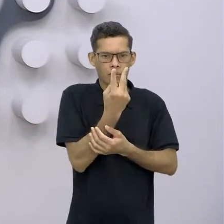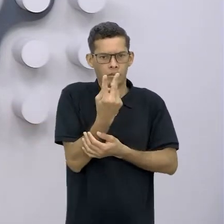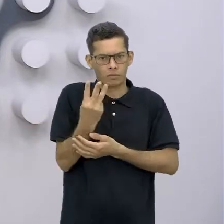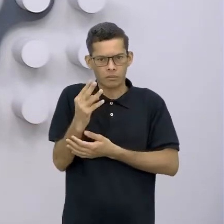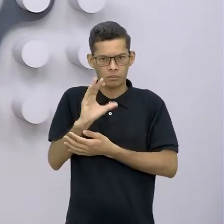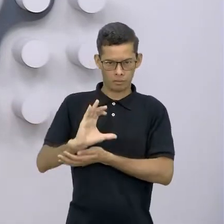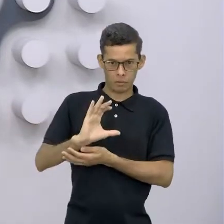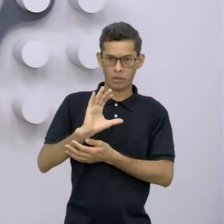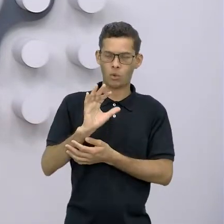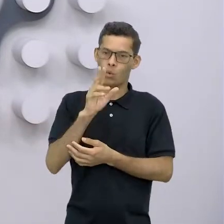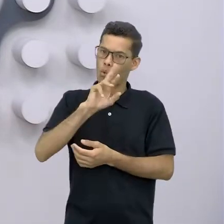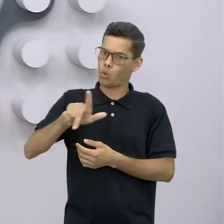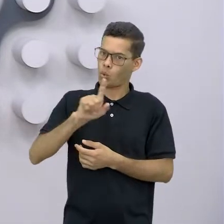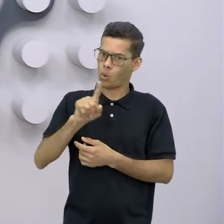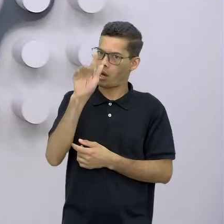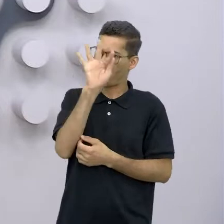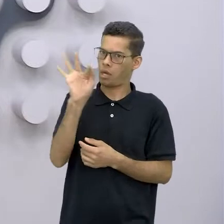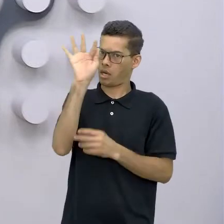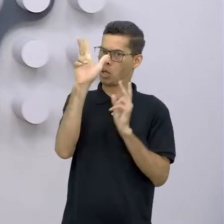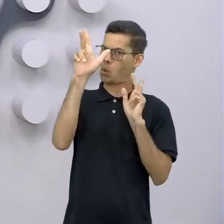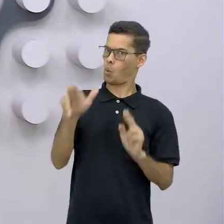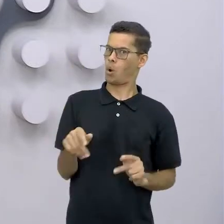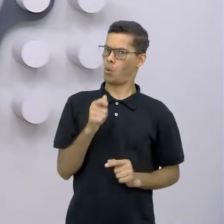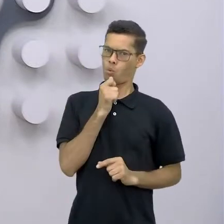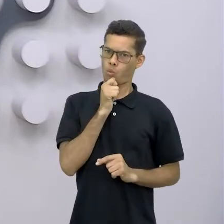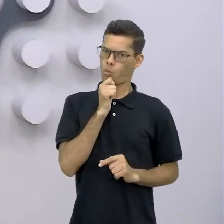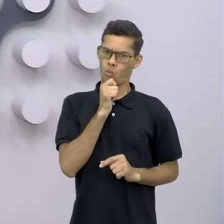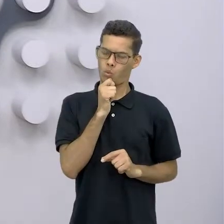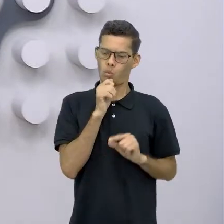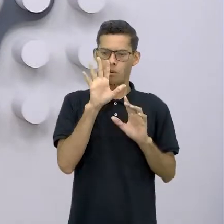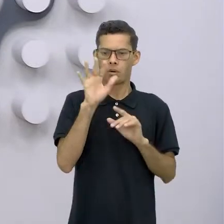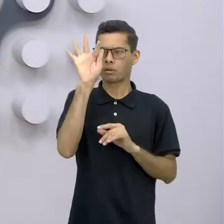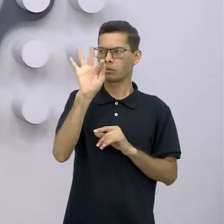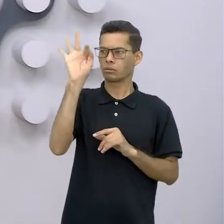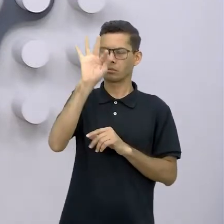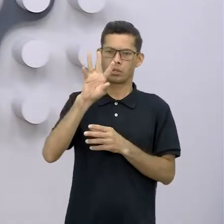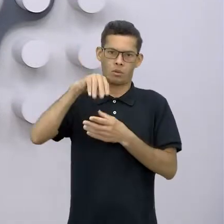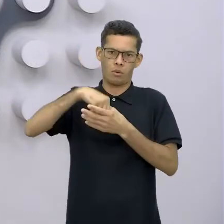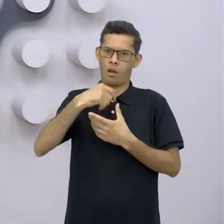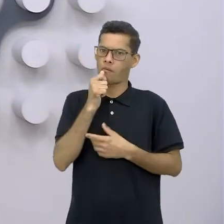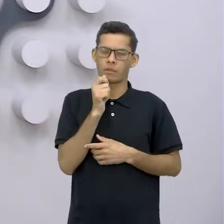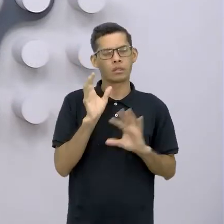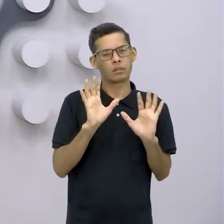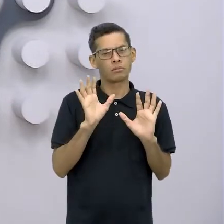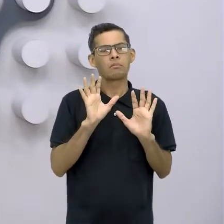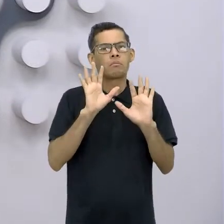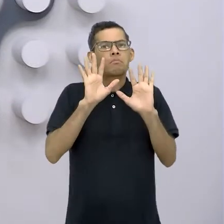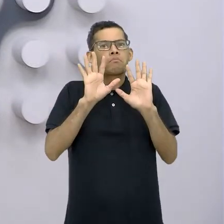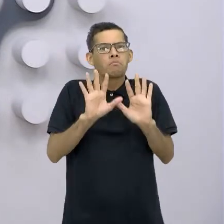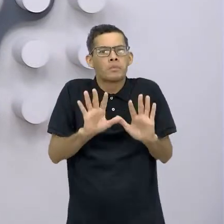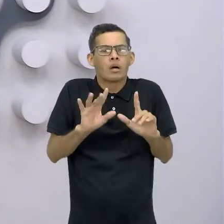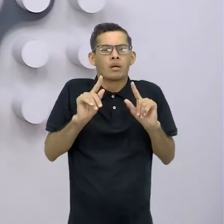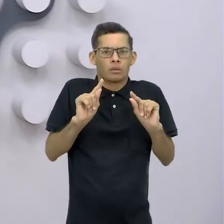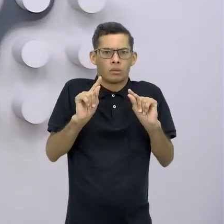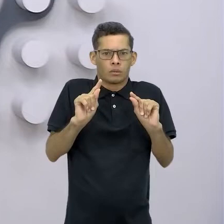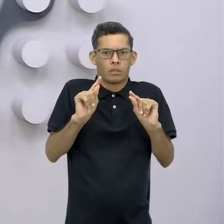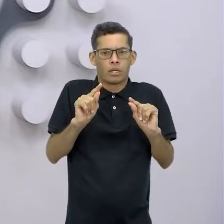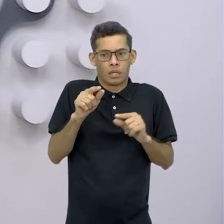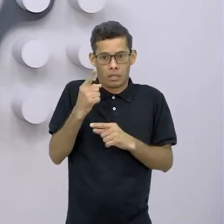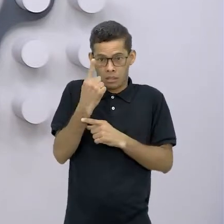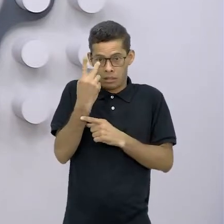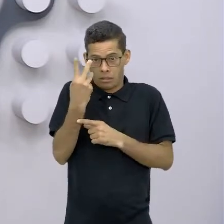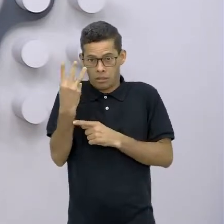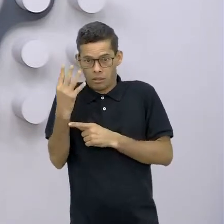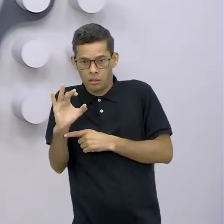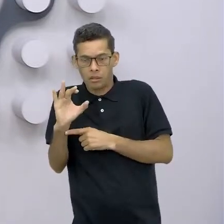ainda a universidade, não é, enfim, ensino superior, nada disso, mas a gente tem uma continuidade